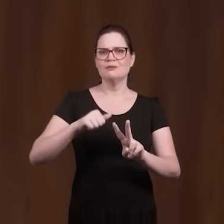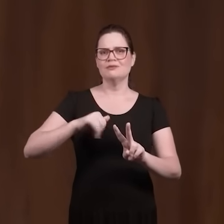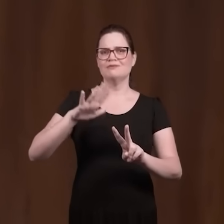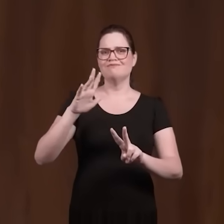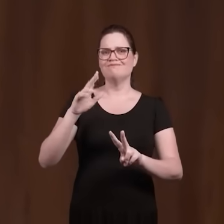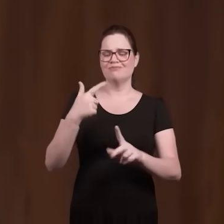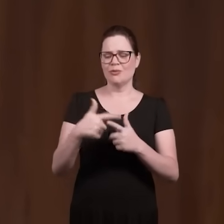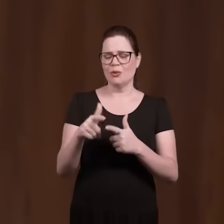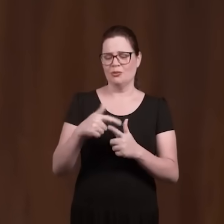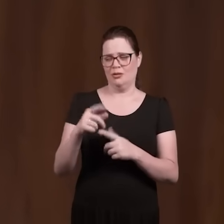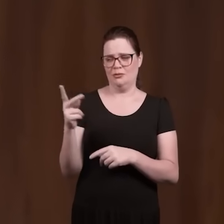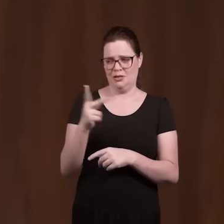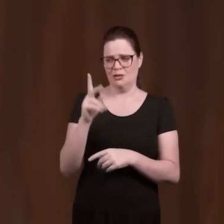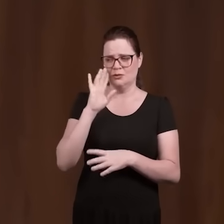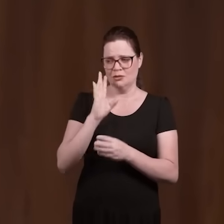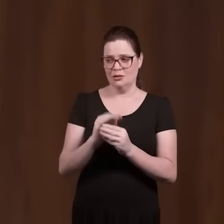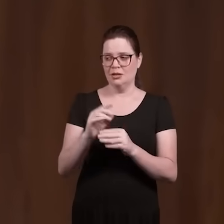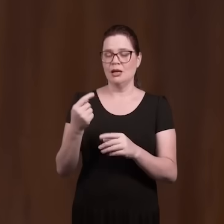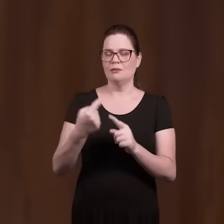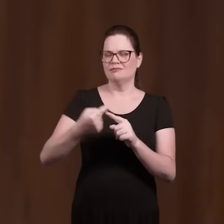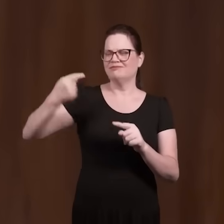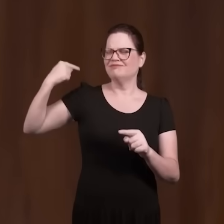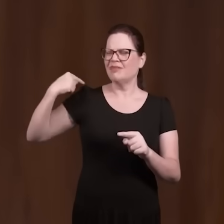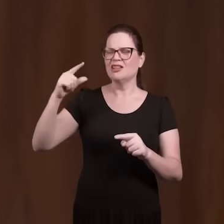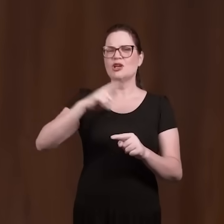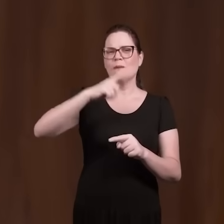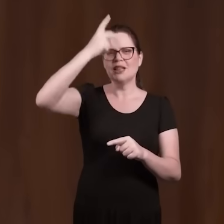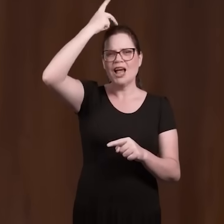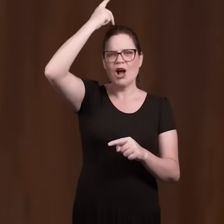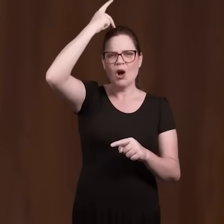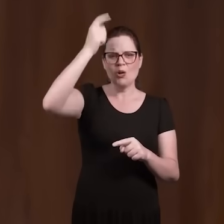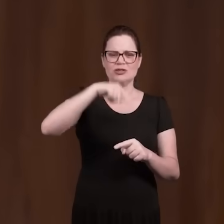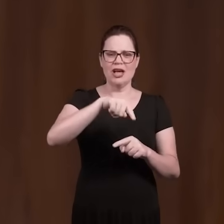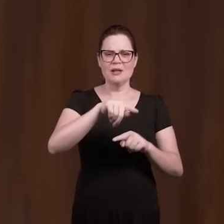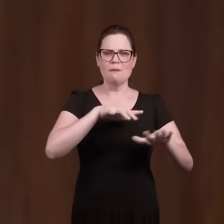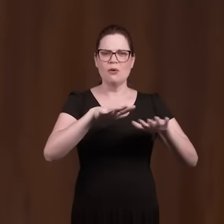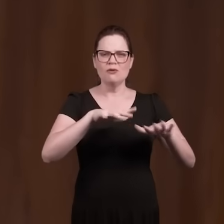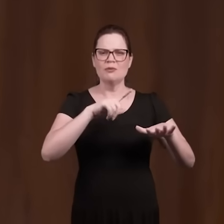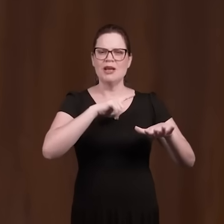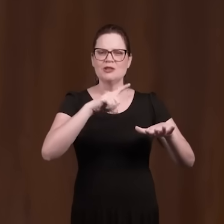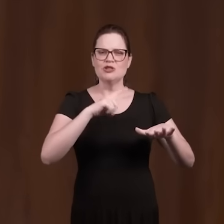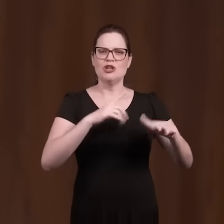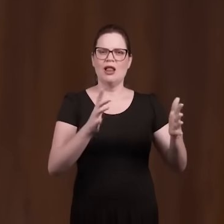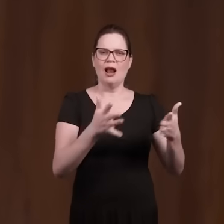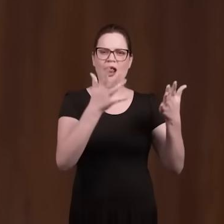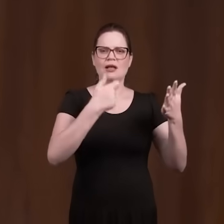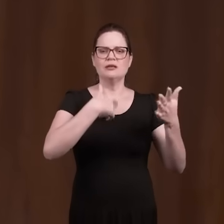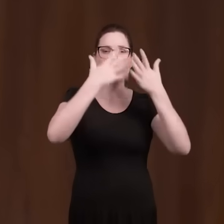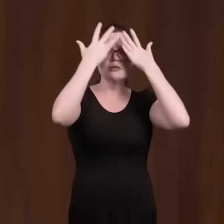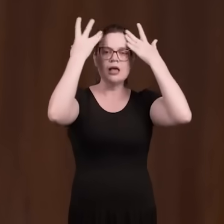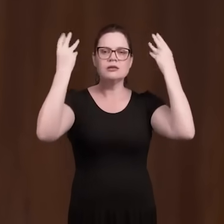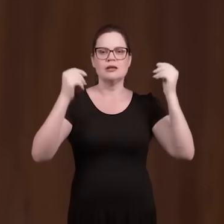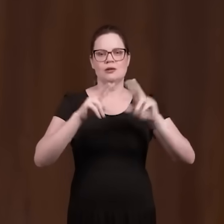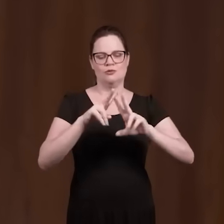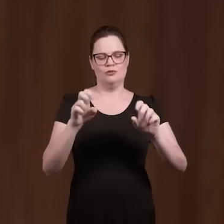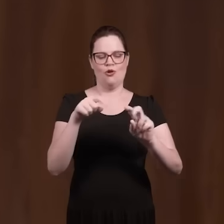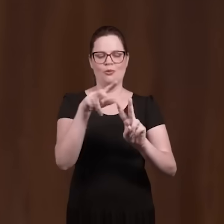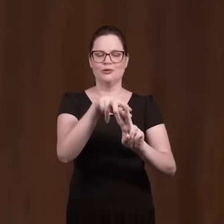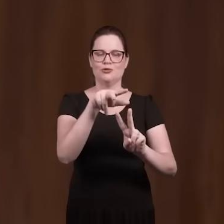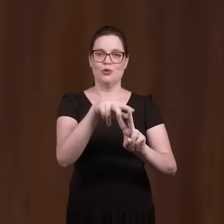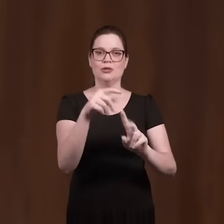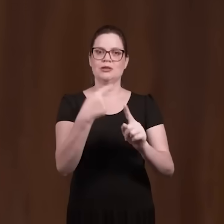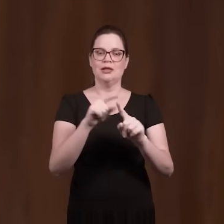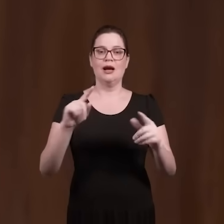problema, Marcelo e Gilson, os movimentos pentecostais esqueceram muito desses dons e muitas coisas